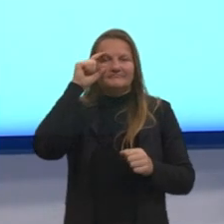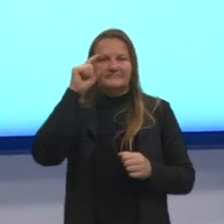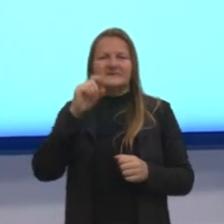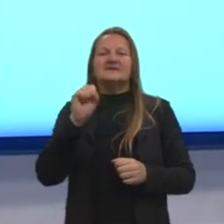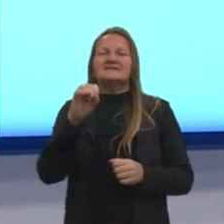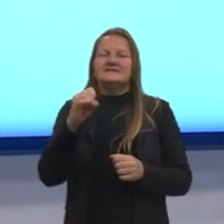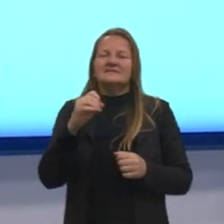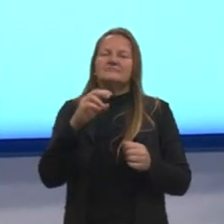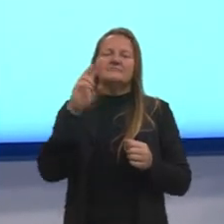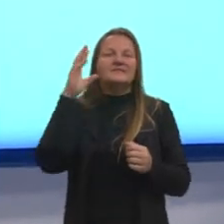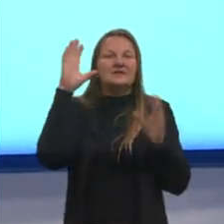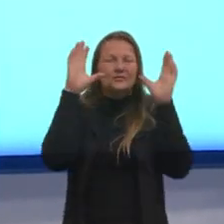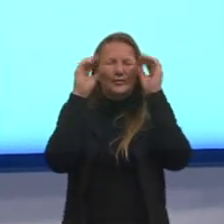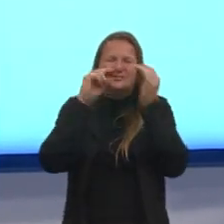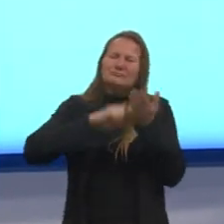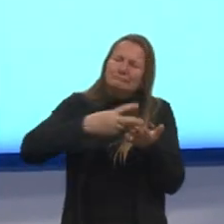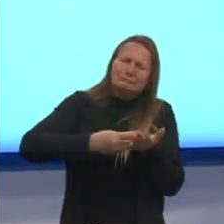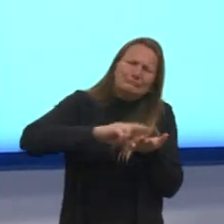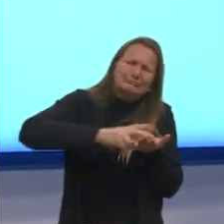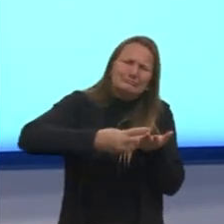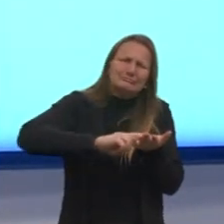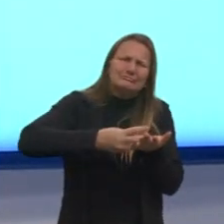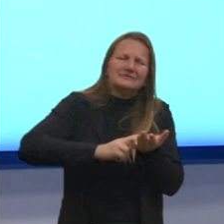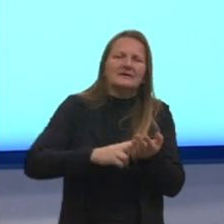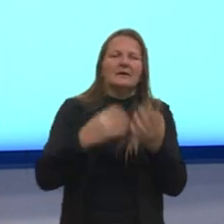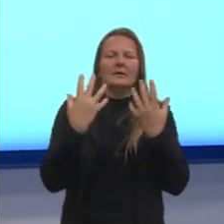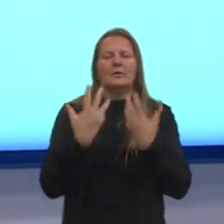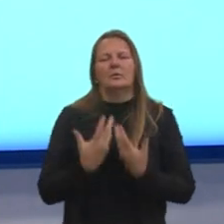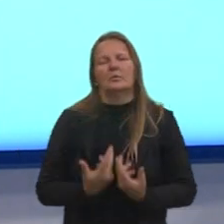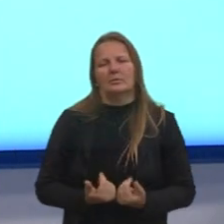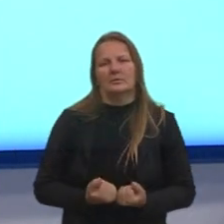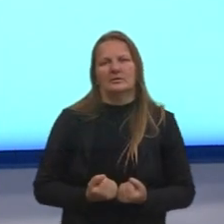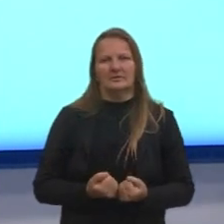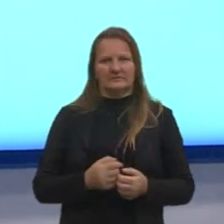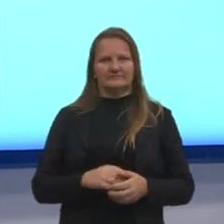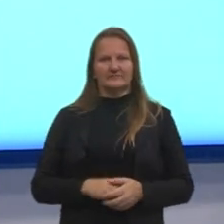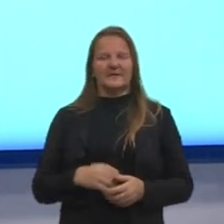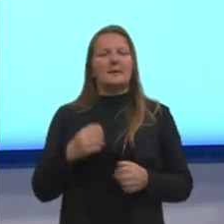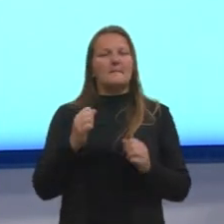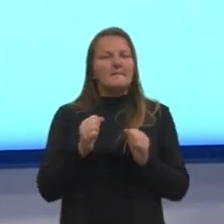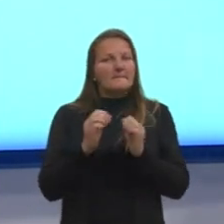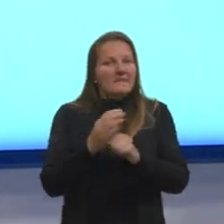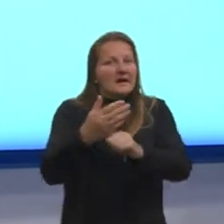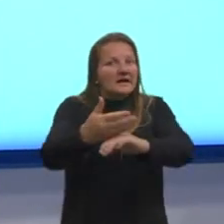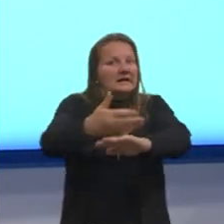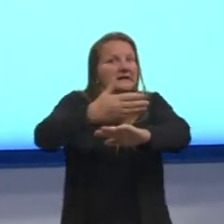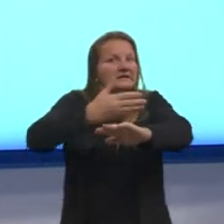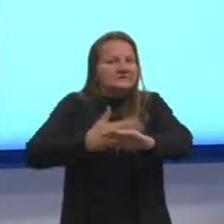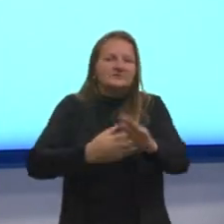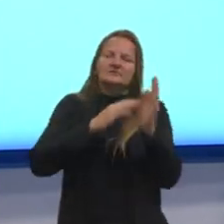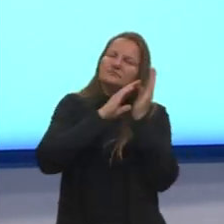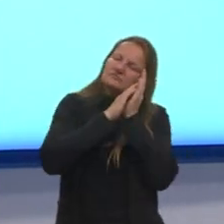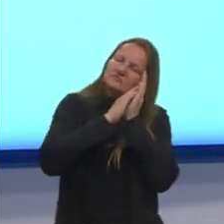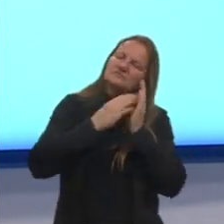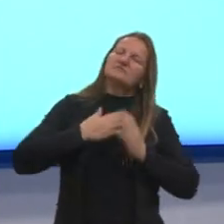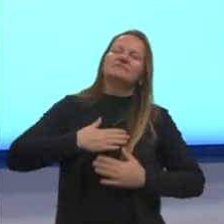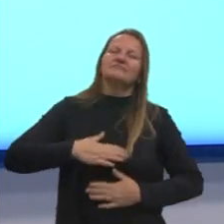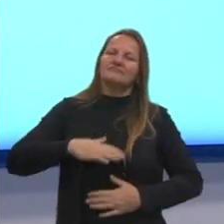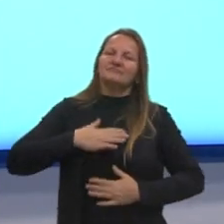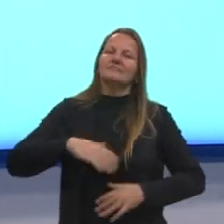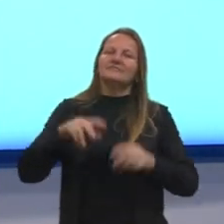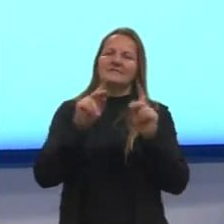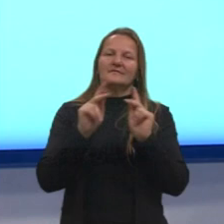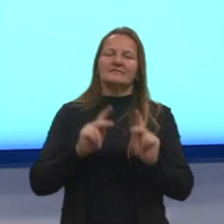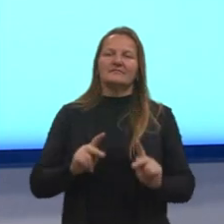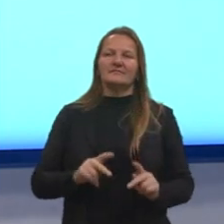nós já Acordamos ali com aquela sensação de cansaço Então o que a gente puder fazer para conseguir ter uma noite tranquila e também